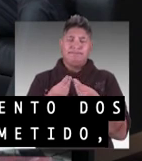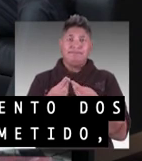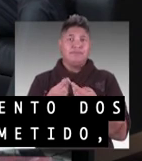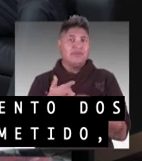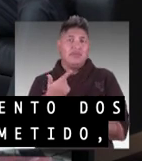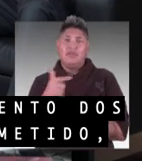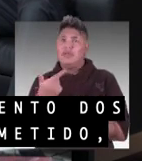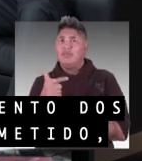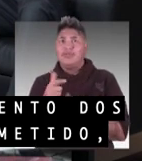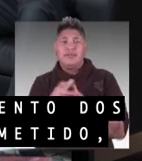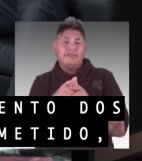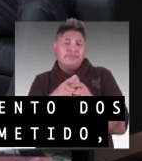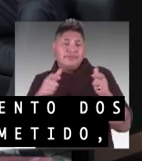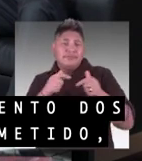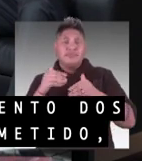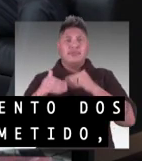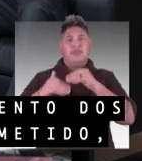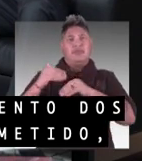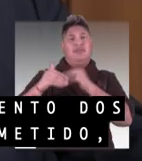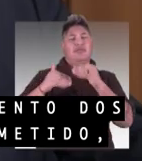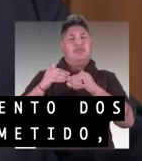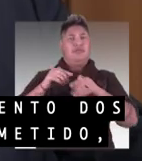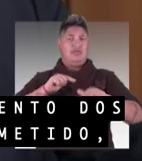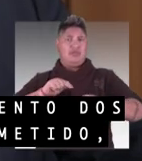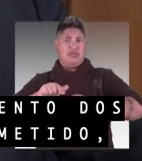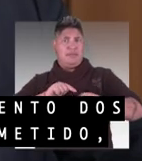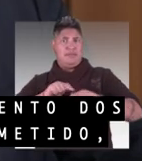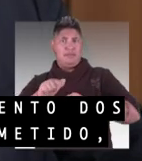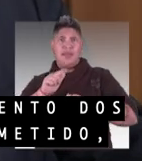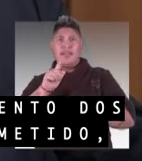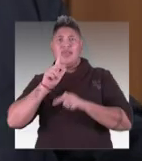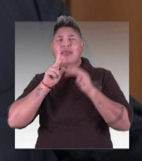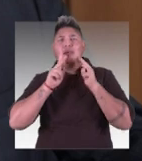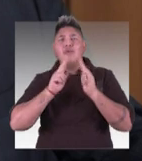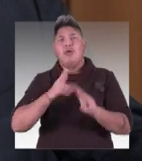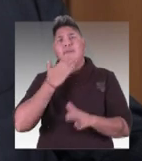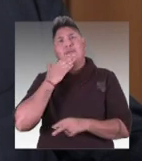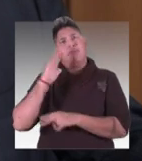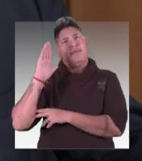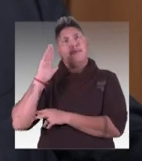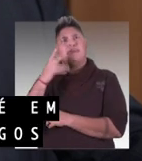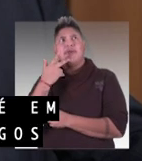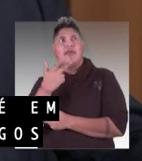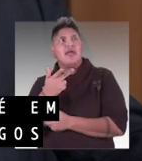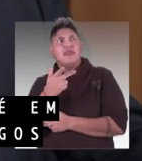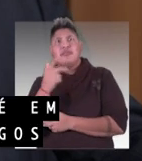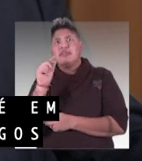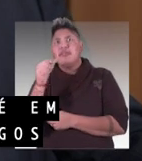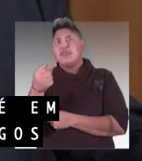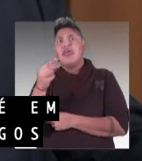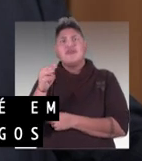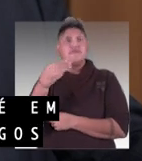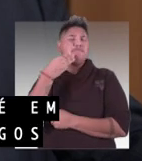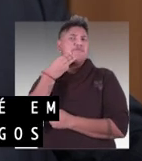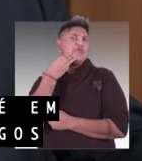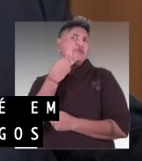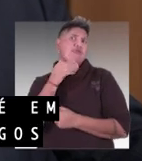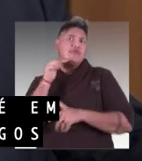o não crescimento dos empregos como prometido, já era falar em 7 milhões de